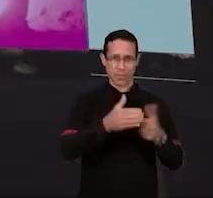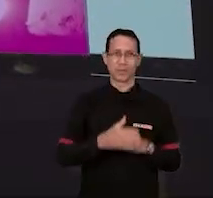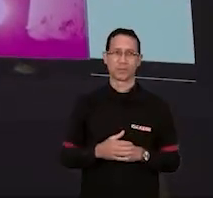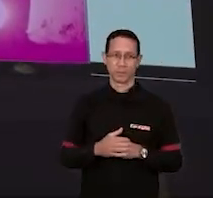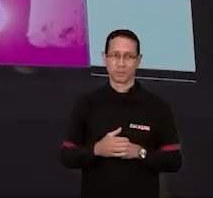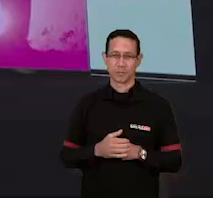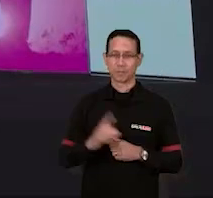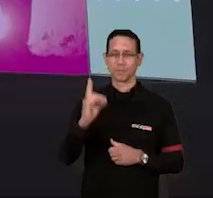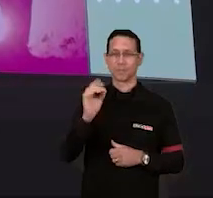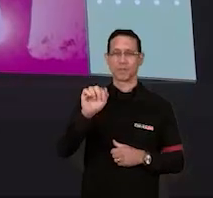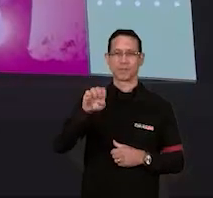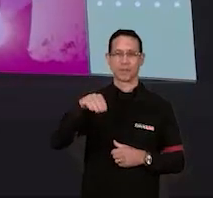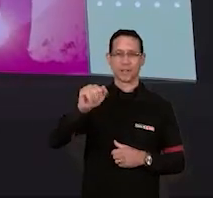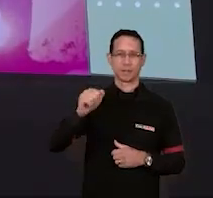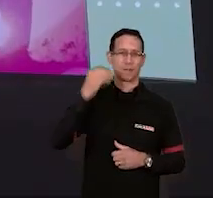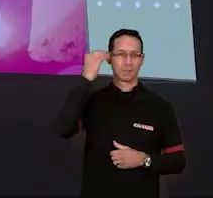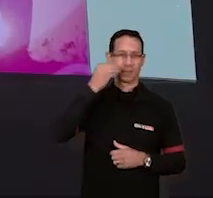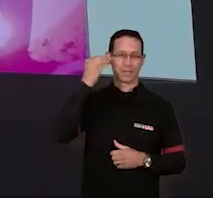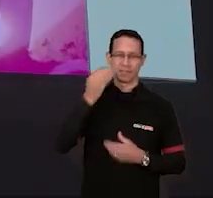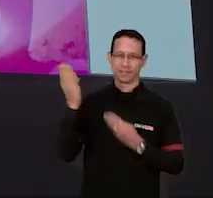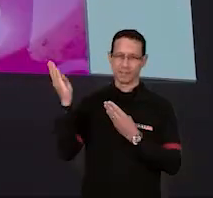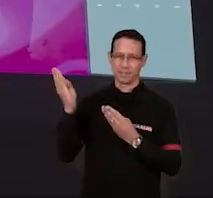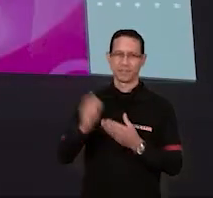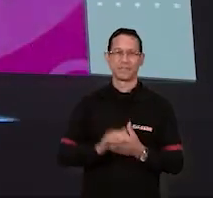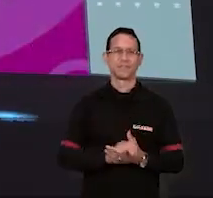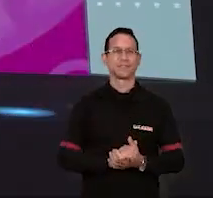ao Derma Experience.